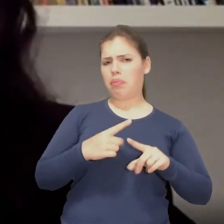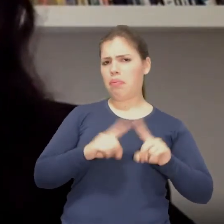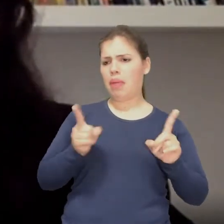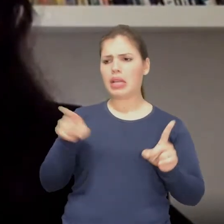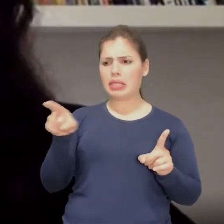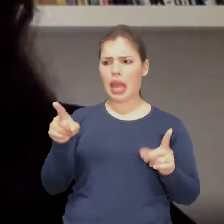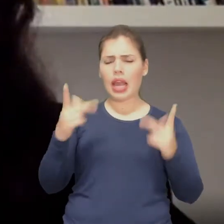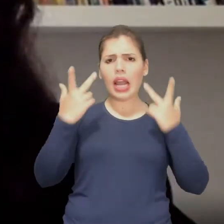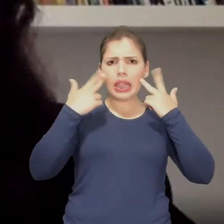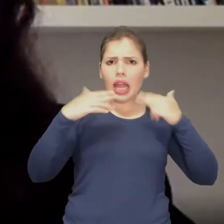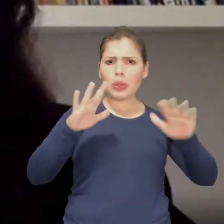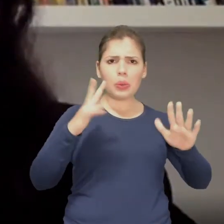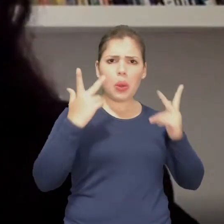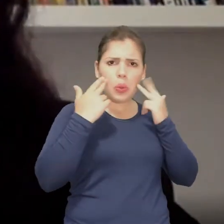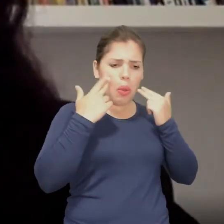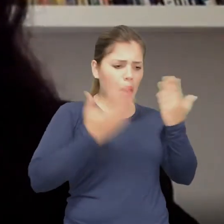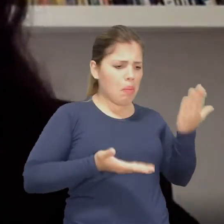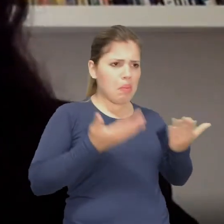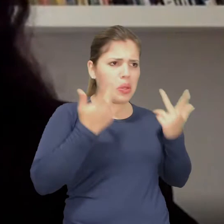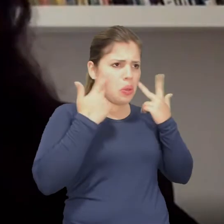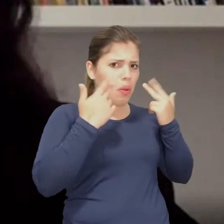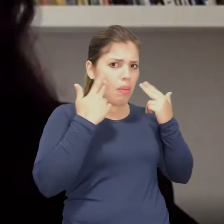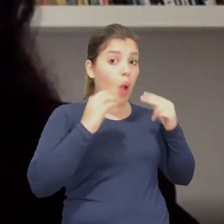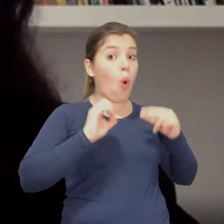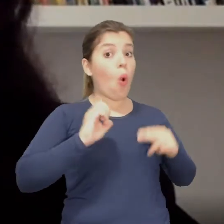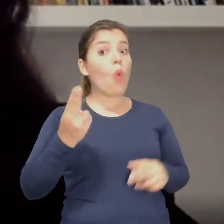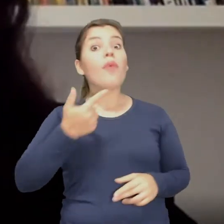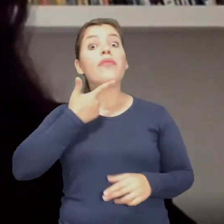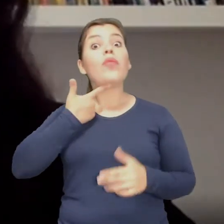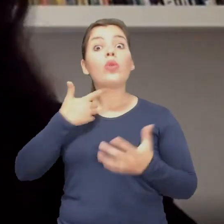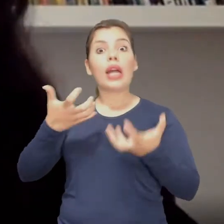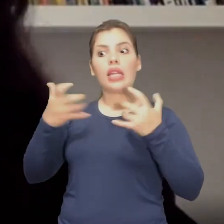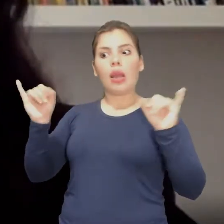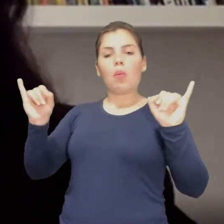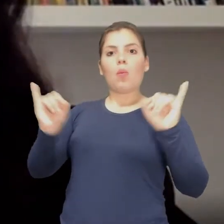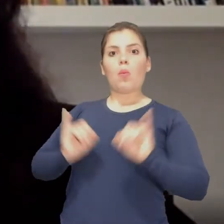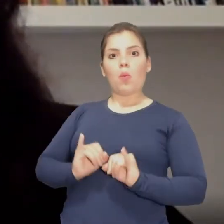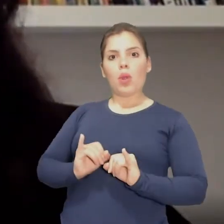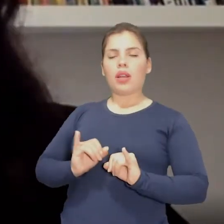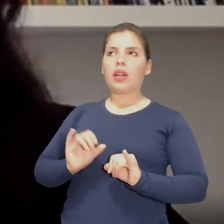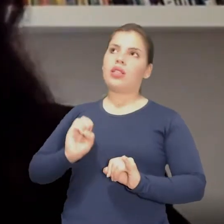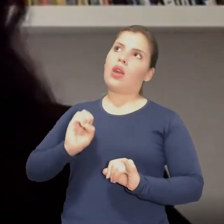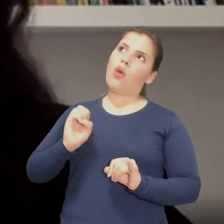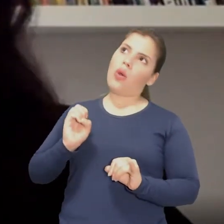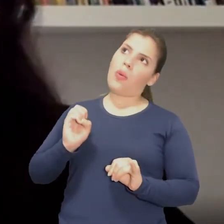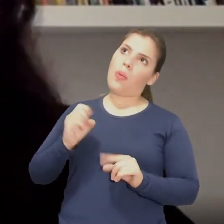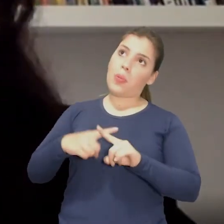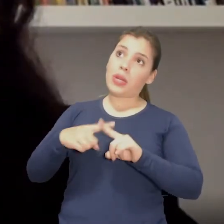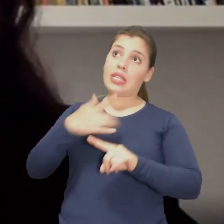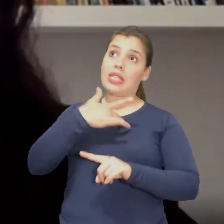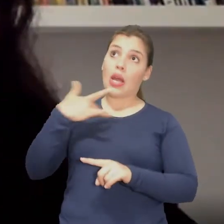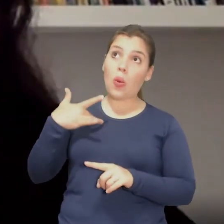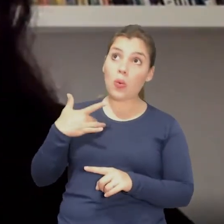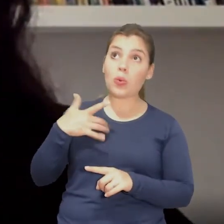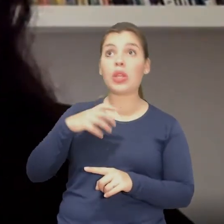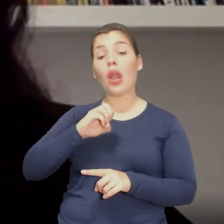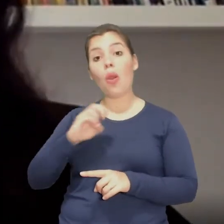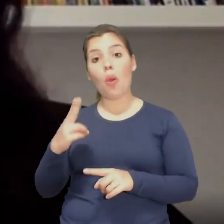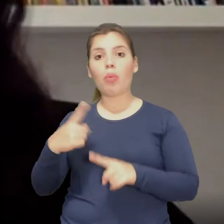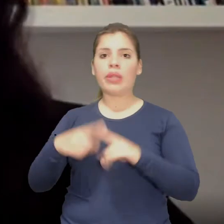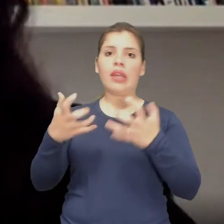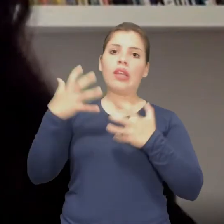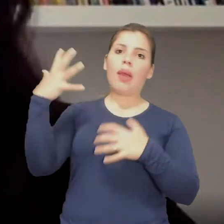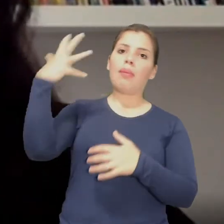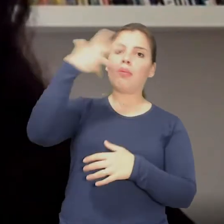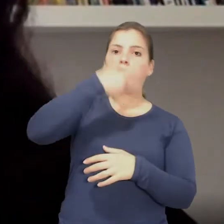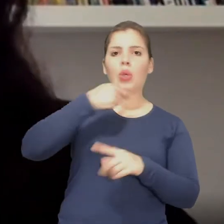adequado para ela mesma, ou ela precisa perder peso por uma questão de saúde ou até estética, mas que esteja dentro